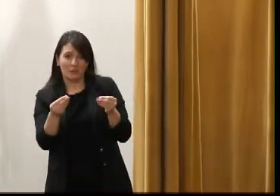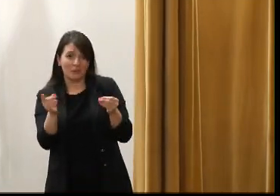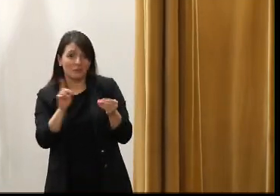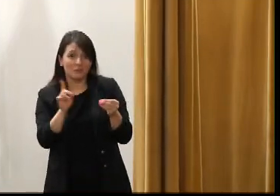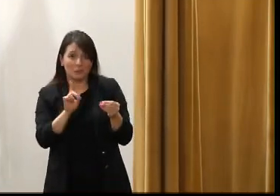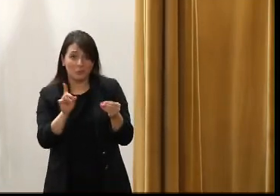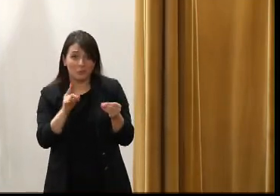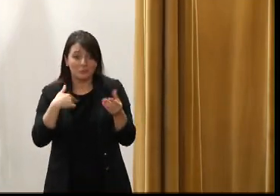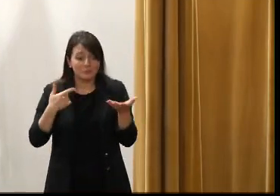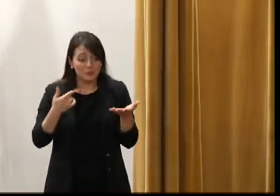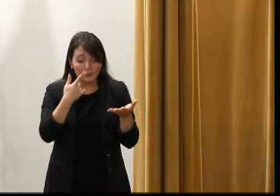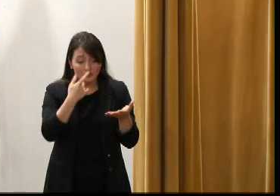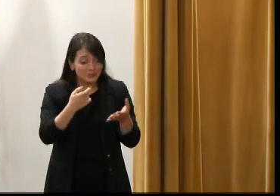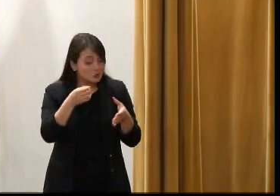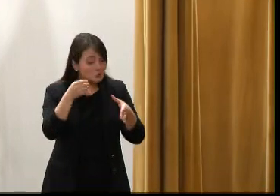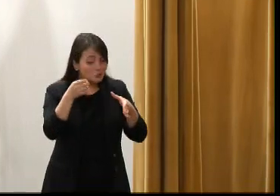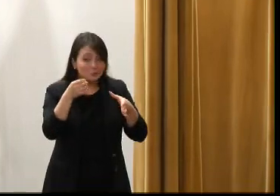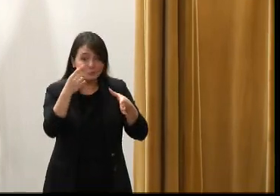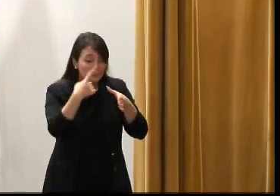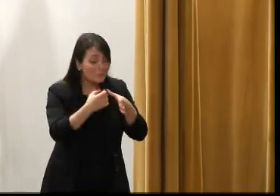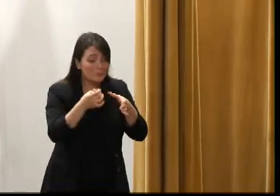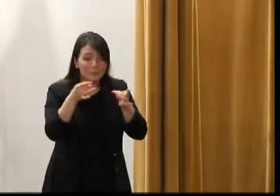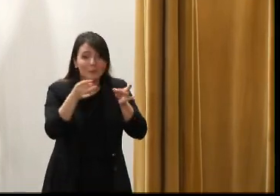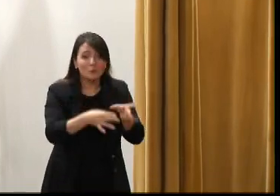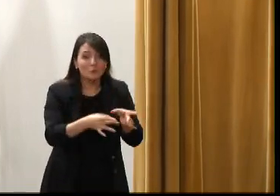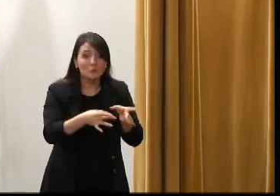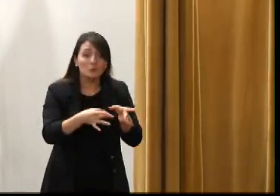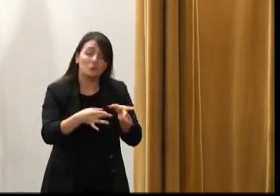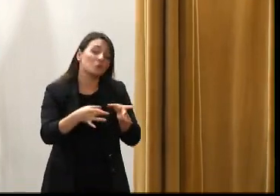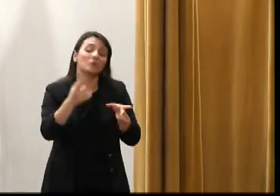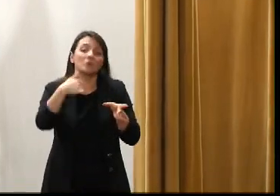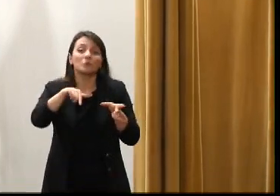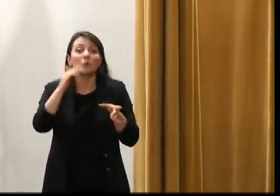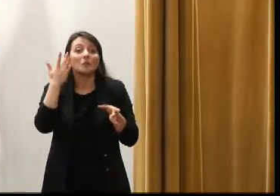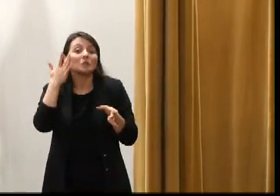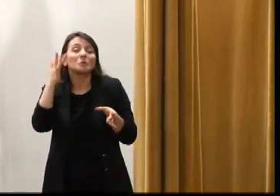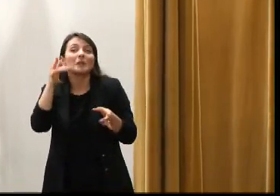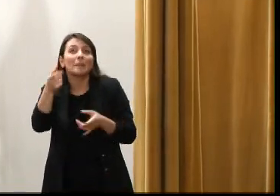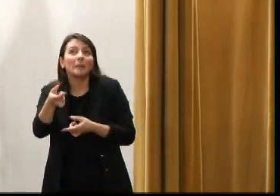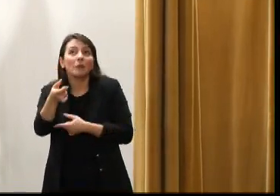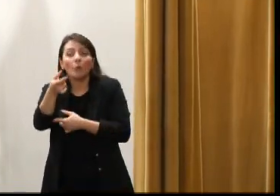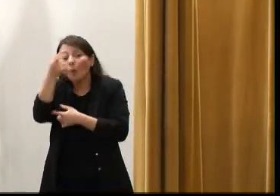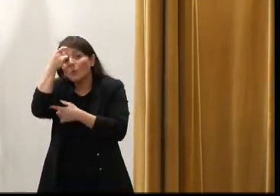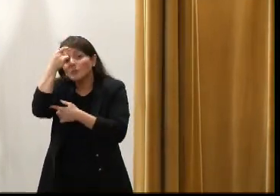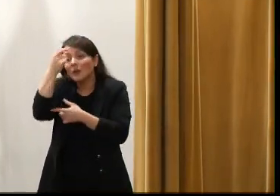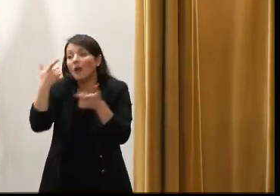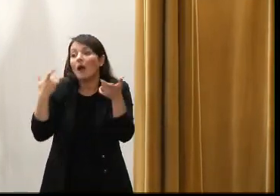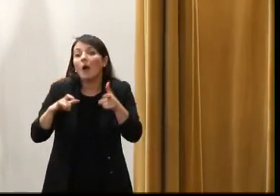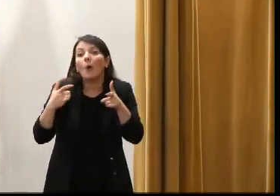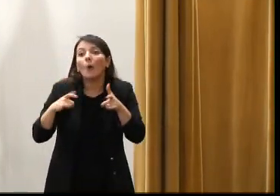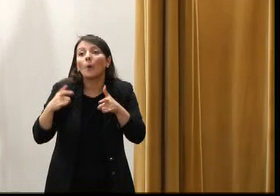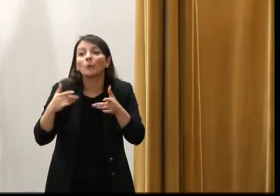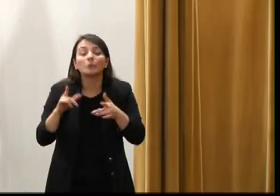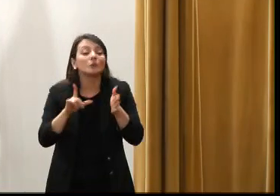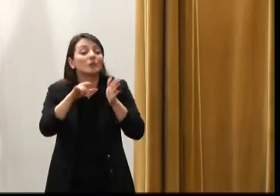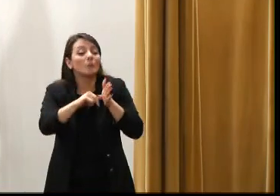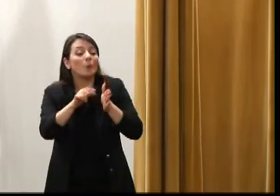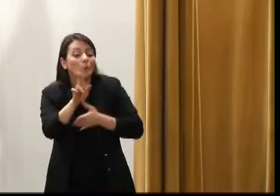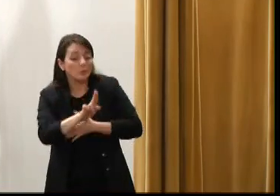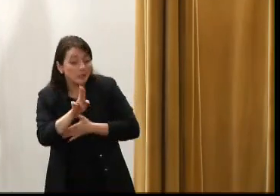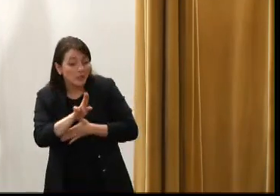quando a gente descarta alguma coisa, normalmente não se tem uma consciência, né, para onde é que está indo, depois do